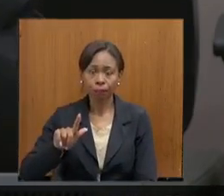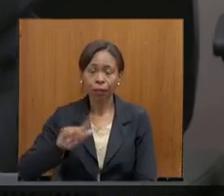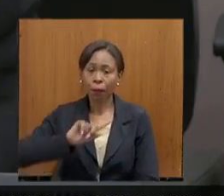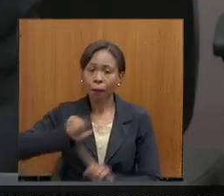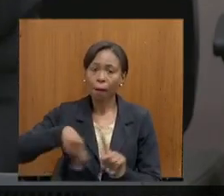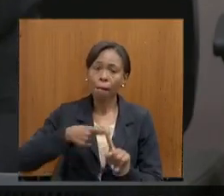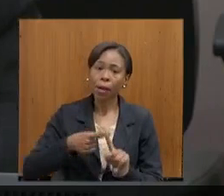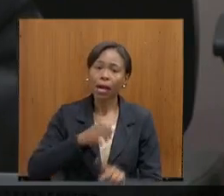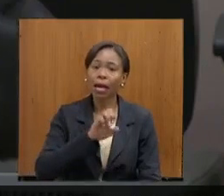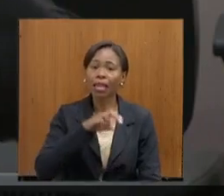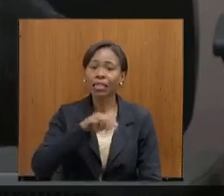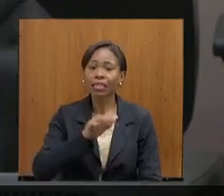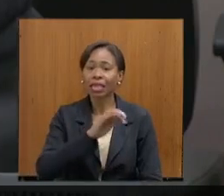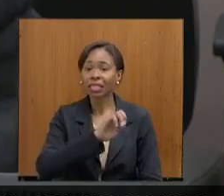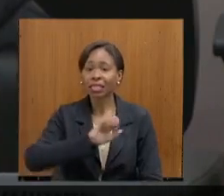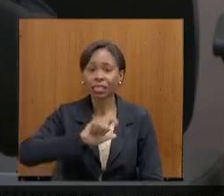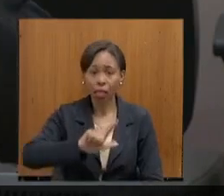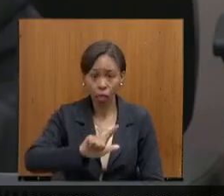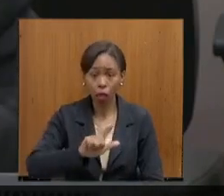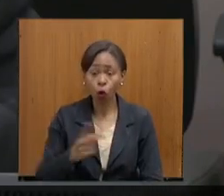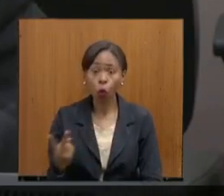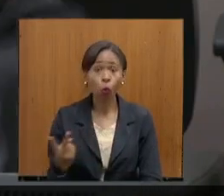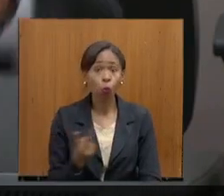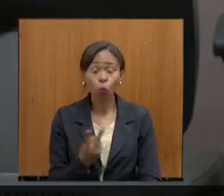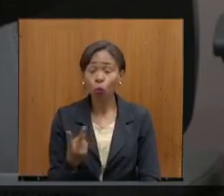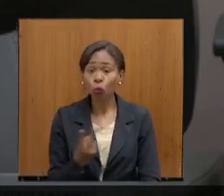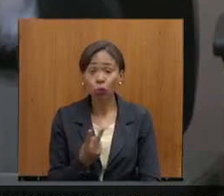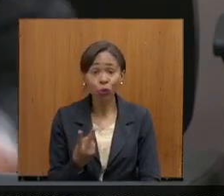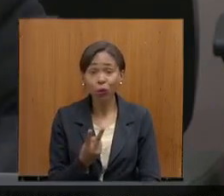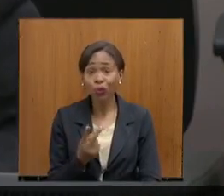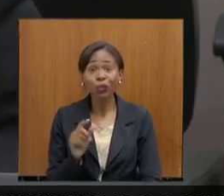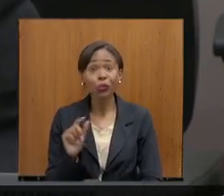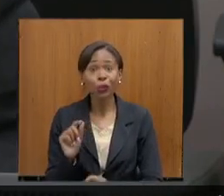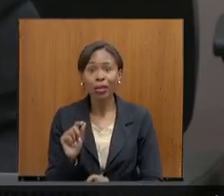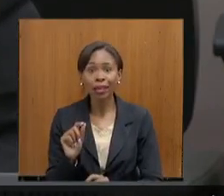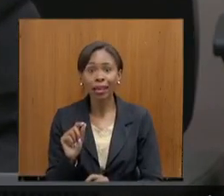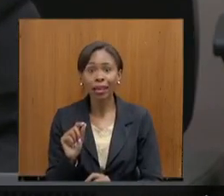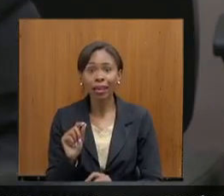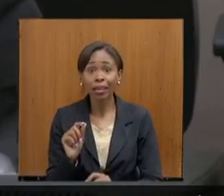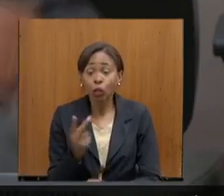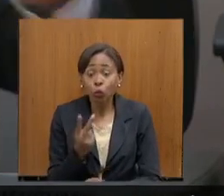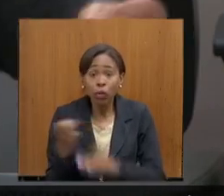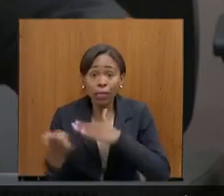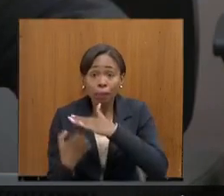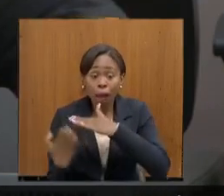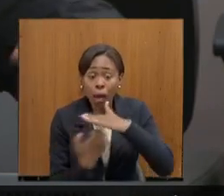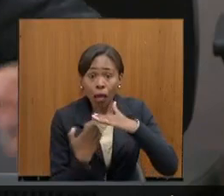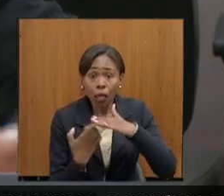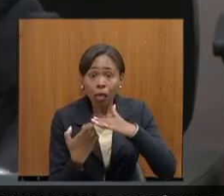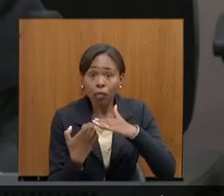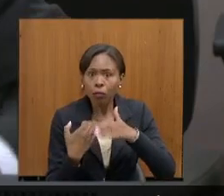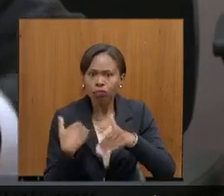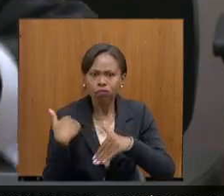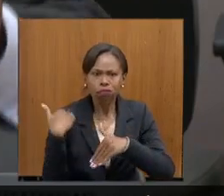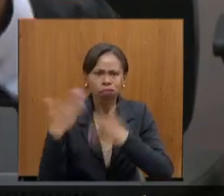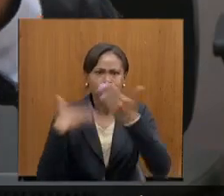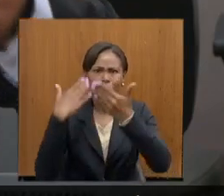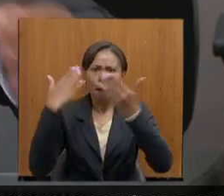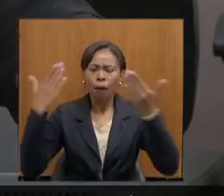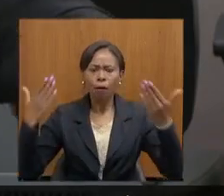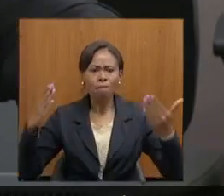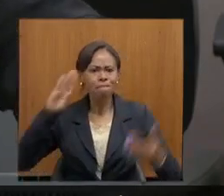protocolo de intenções quanto a Inatel EPAMIG O Encontro de Gigantes aí na tela com a tecnologia